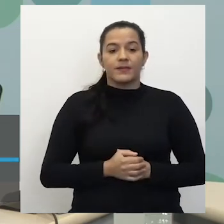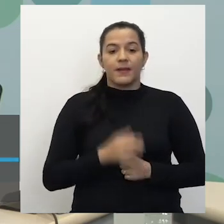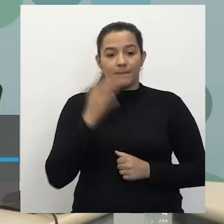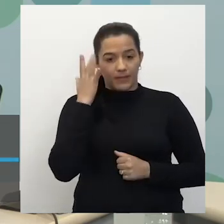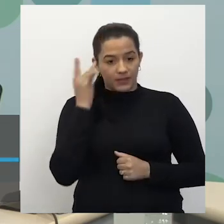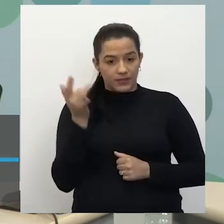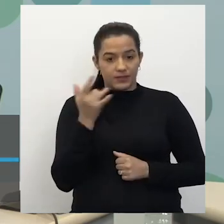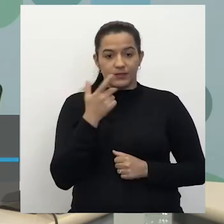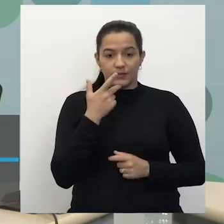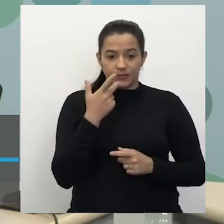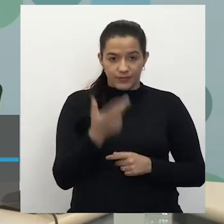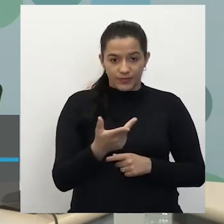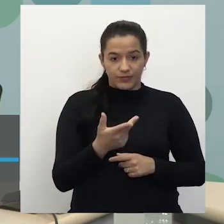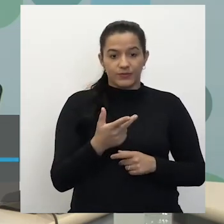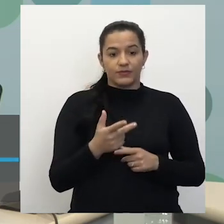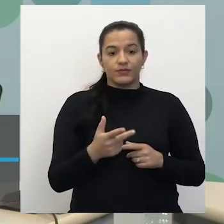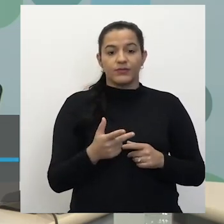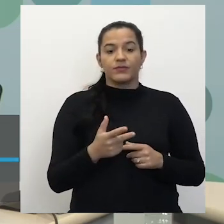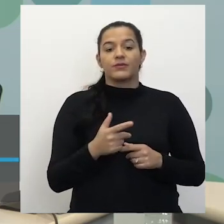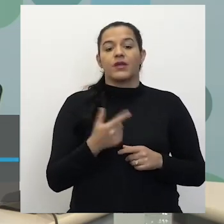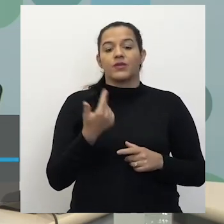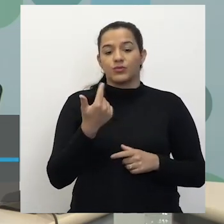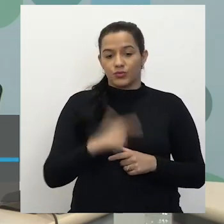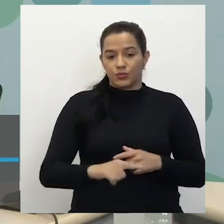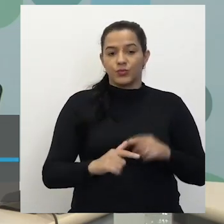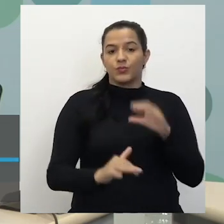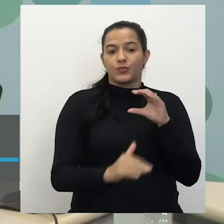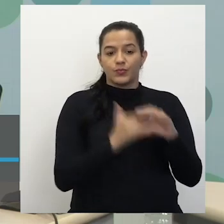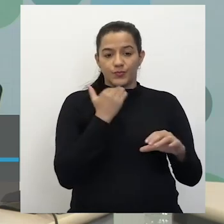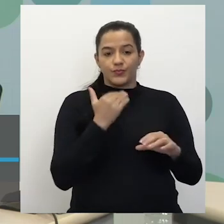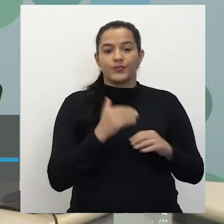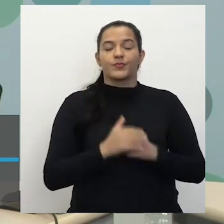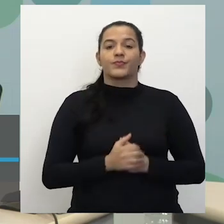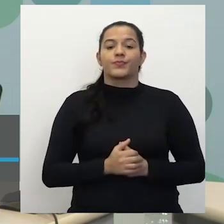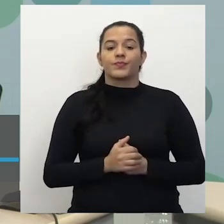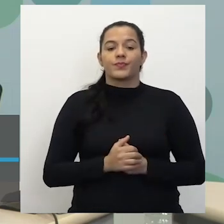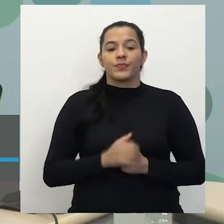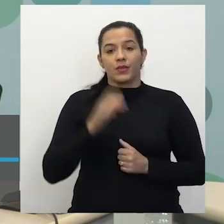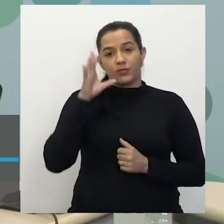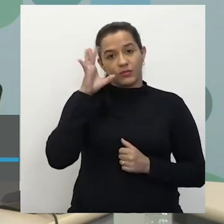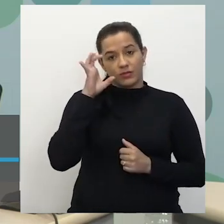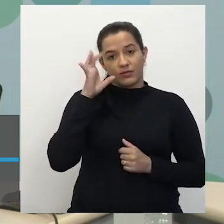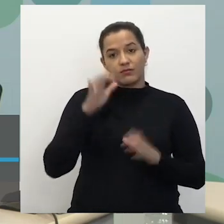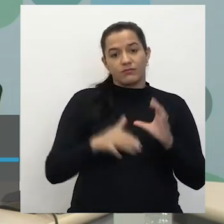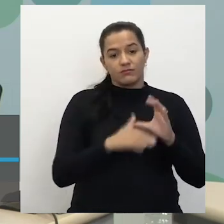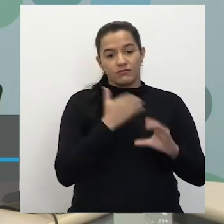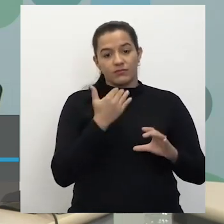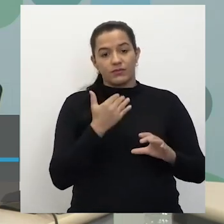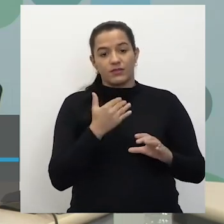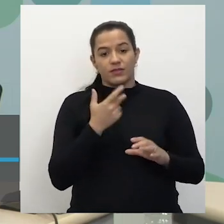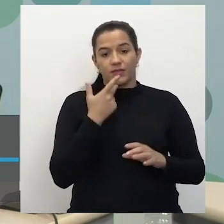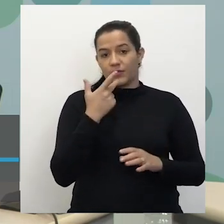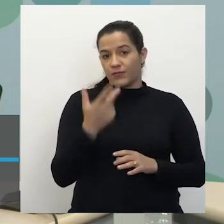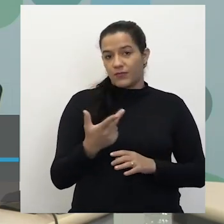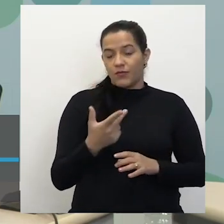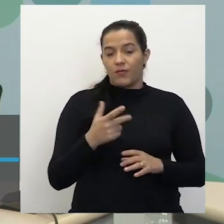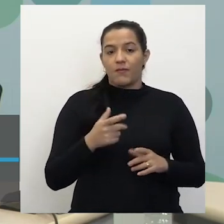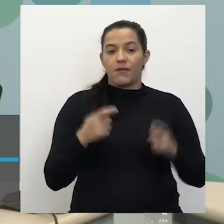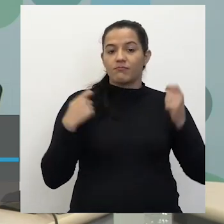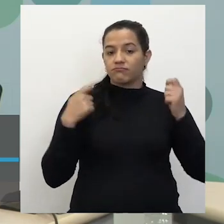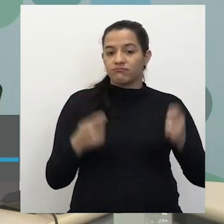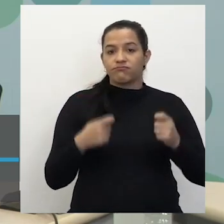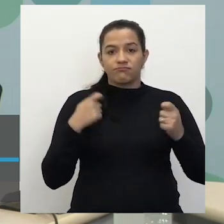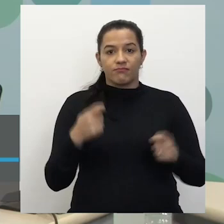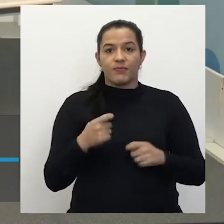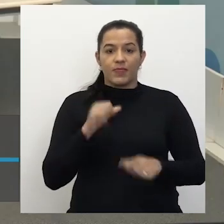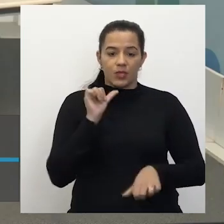amanhã, se você entrar em contato comigo lá de novo, tá bom? Pelo Instagram, ela fala que o roteador e o controle remoto vão fazer greve. Porque eles não